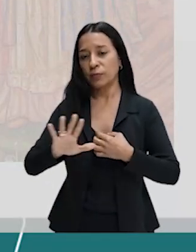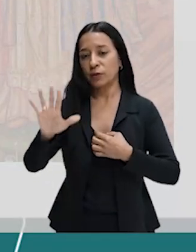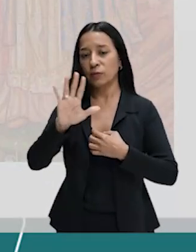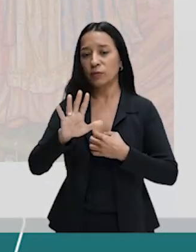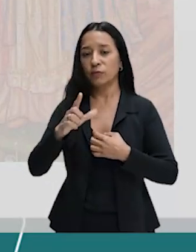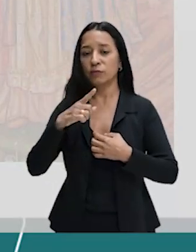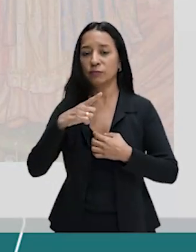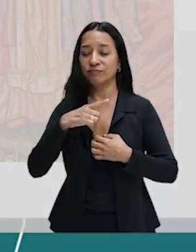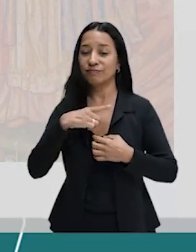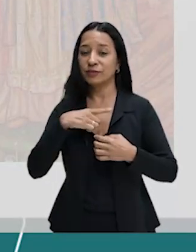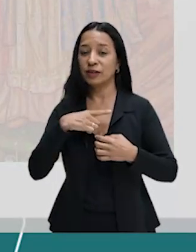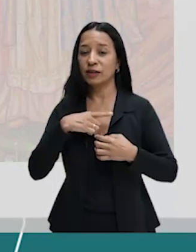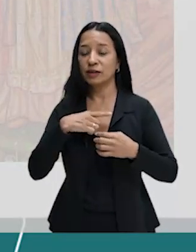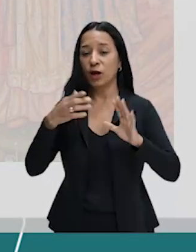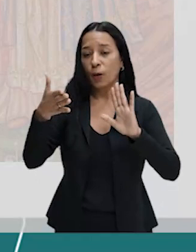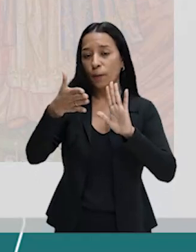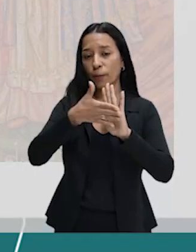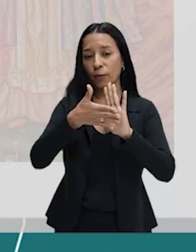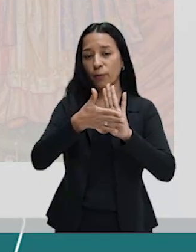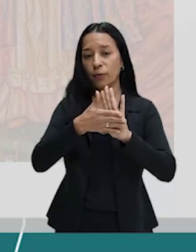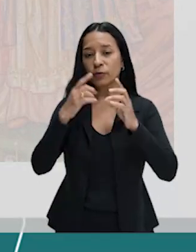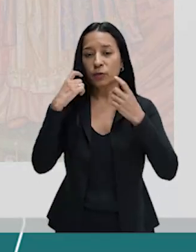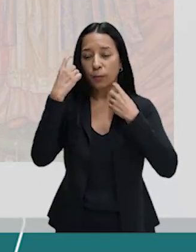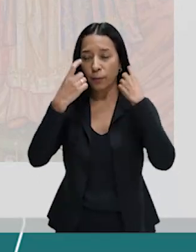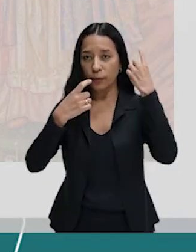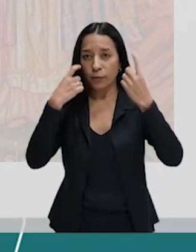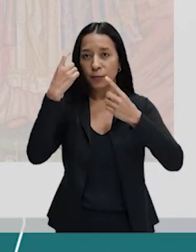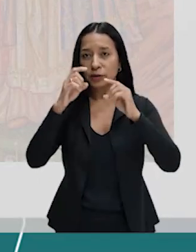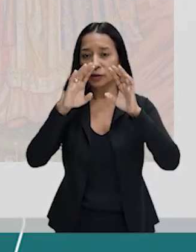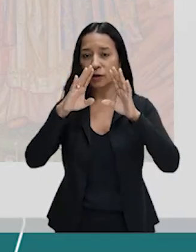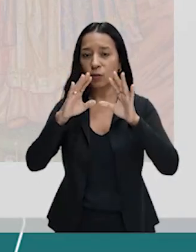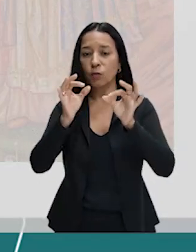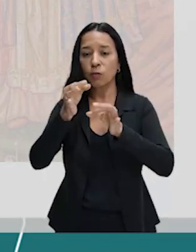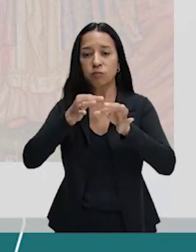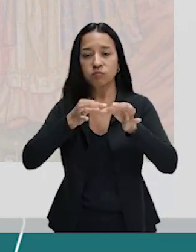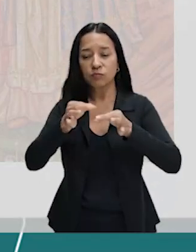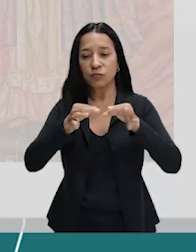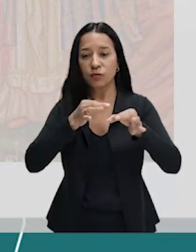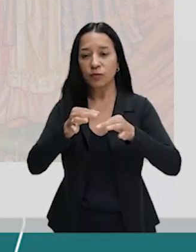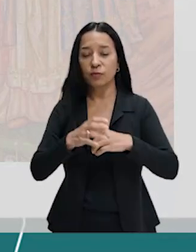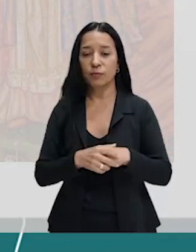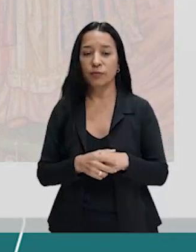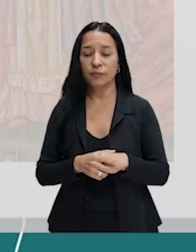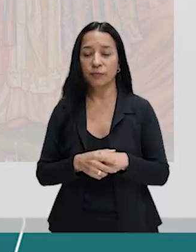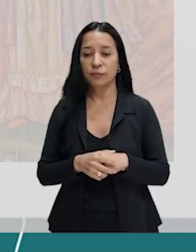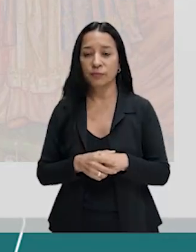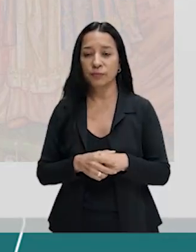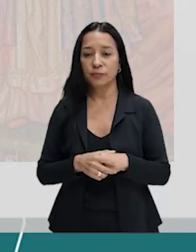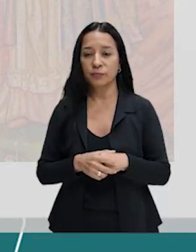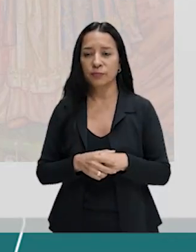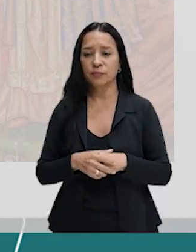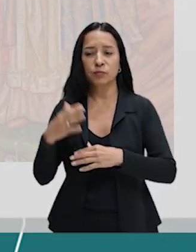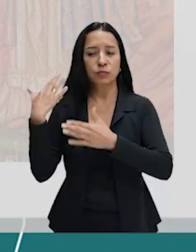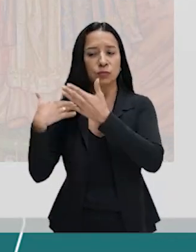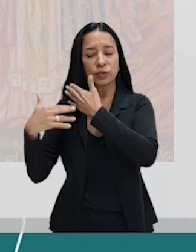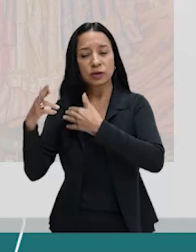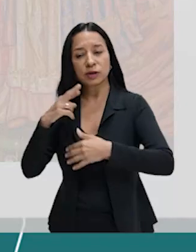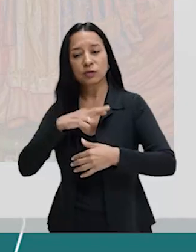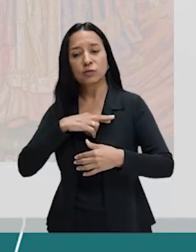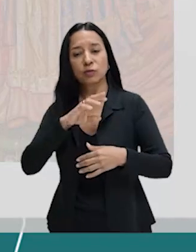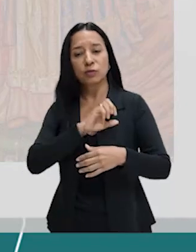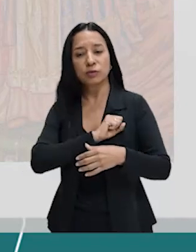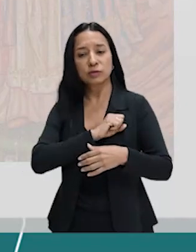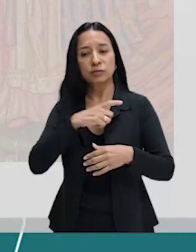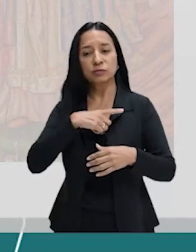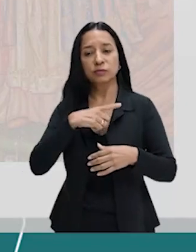desde a era clássica até o romantismo, houve um pouco de flexibilização na